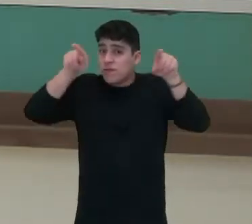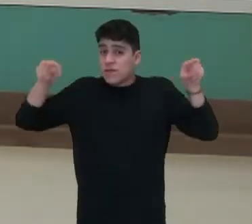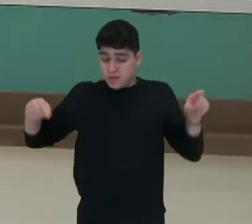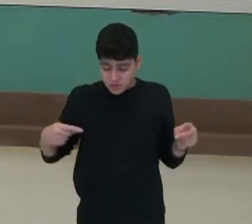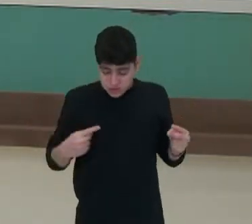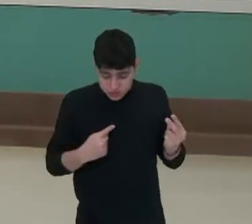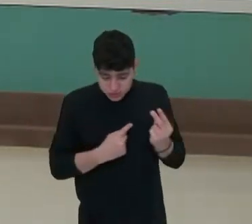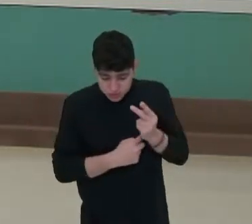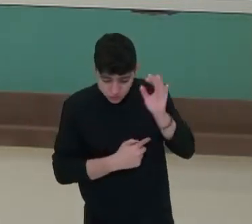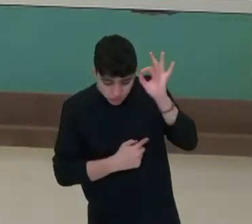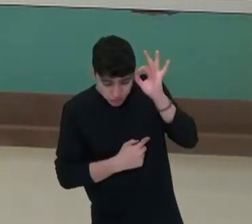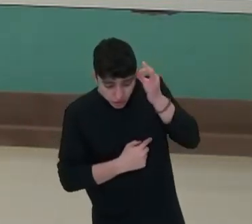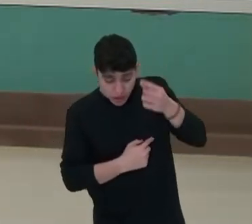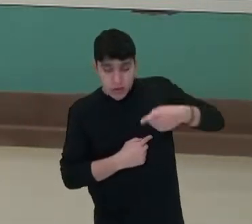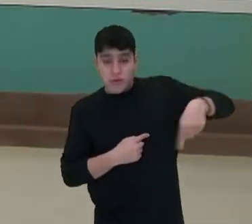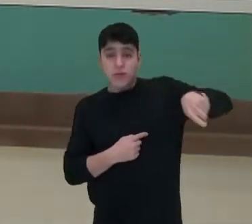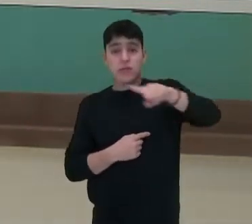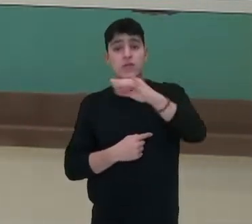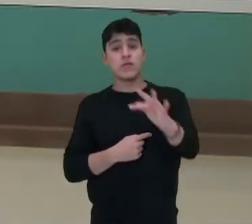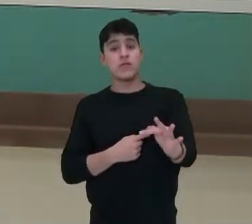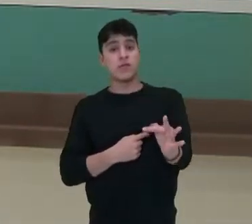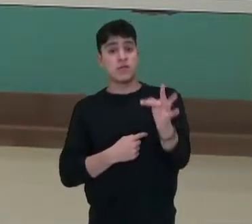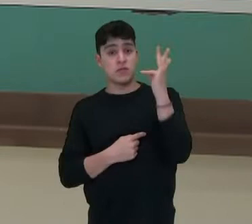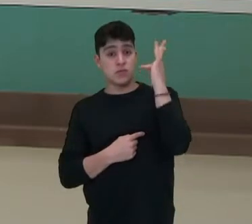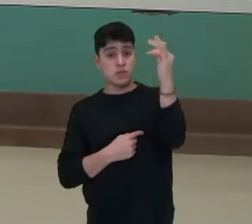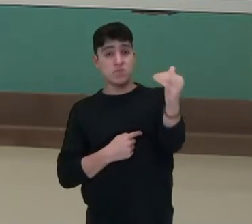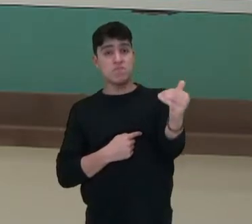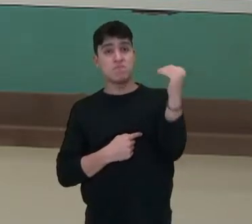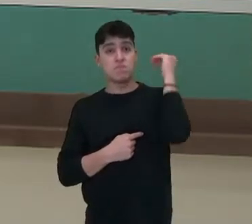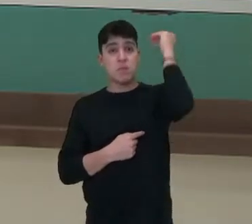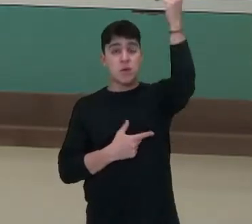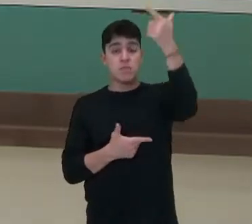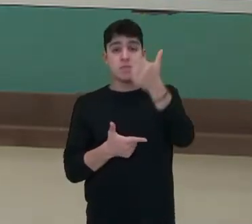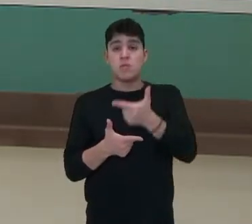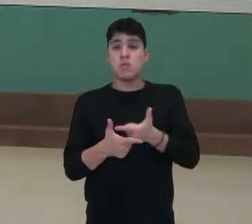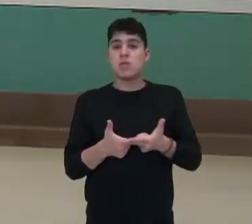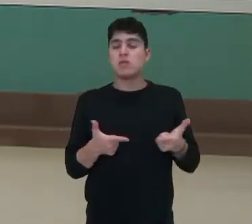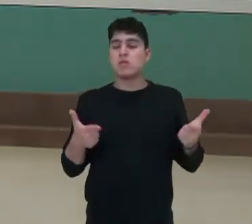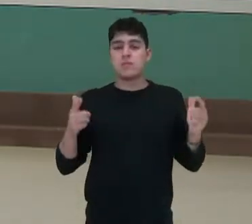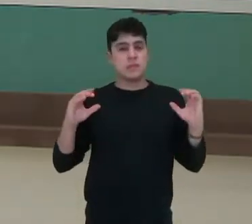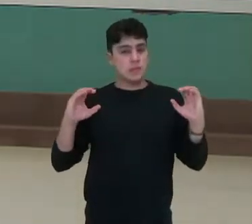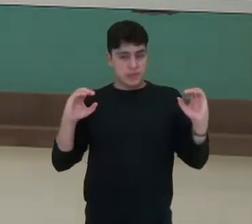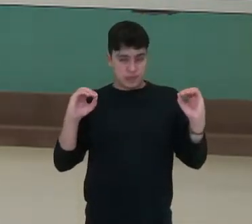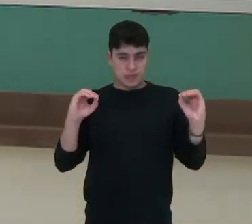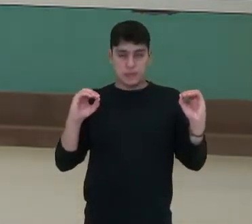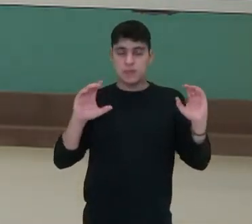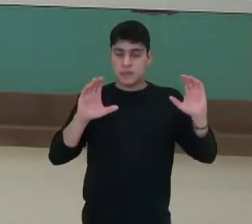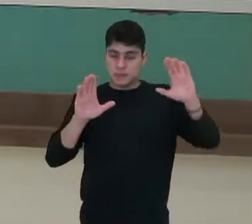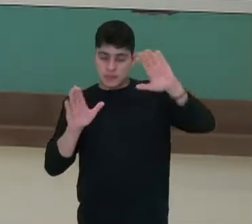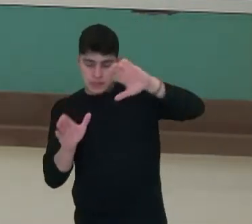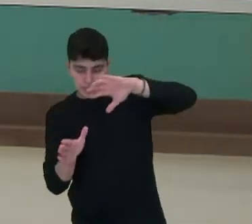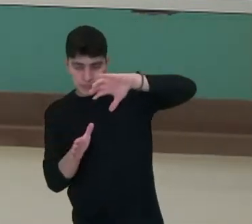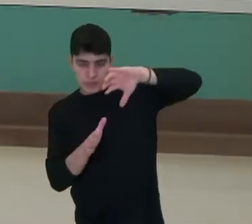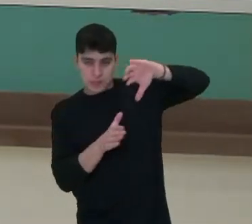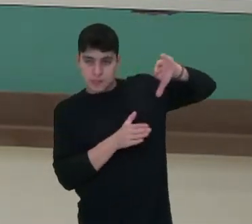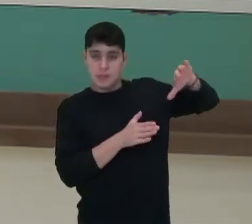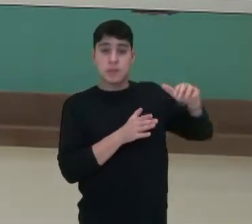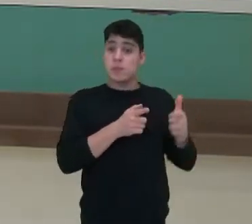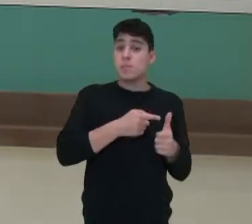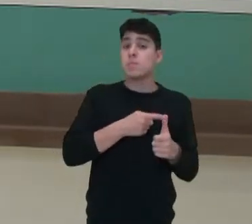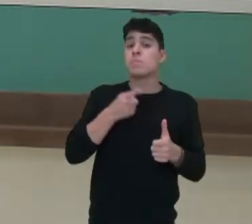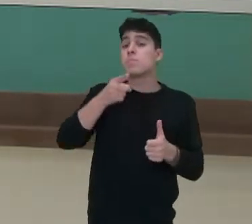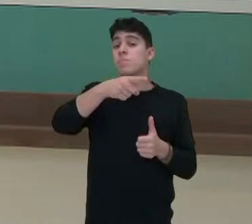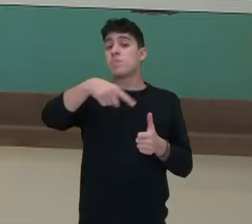tornar adulto, você não vai ter alguns problemas. Mas antes de falarmos sobre isso, cadê o seu caderno? Cadê o